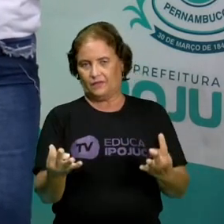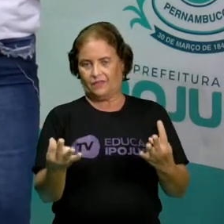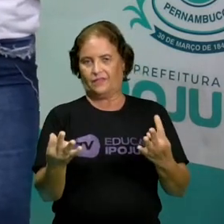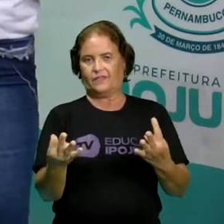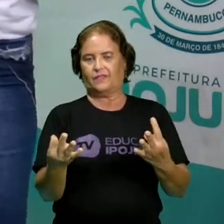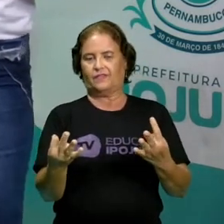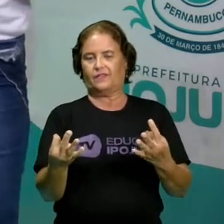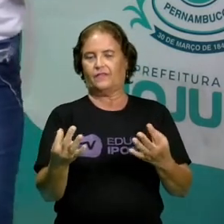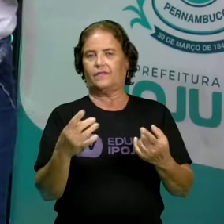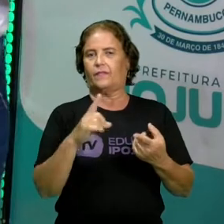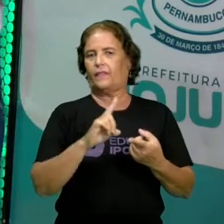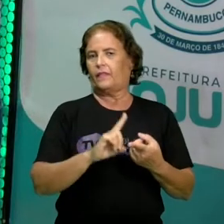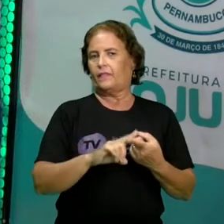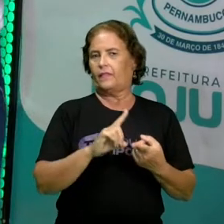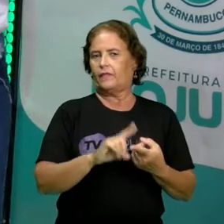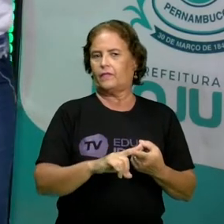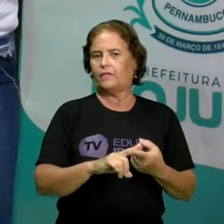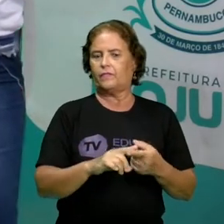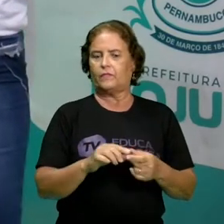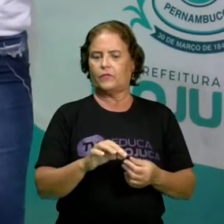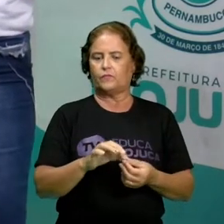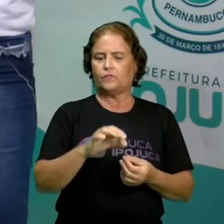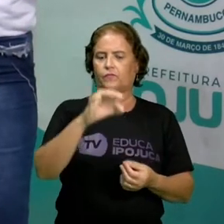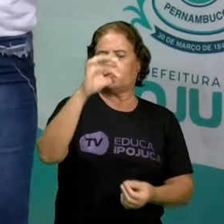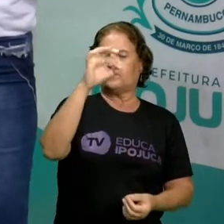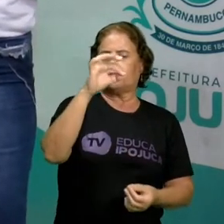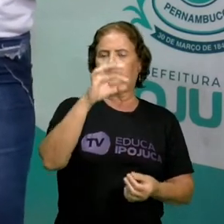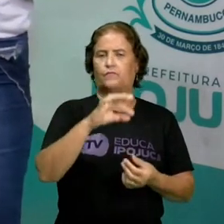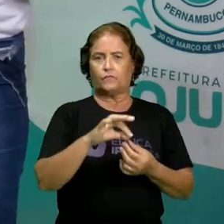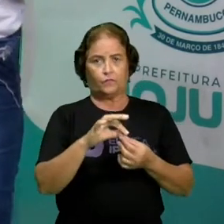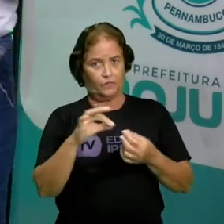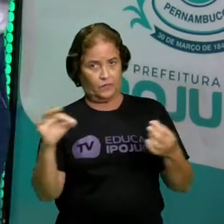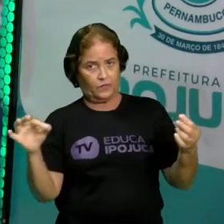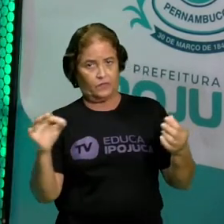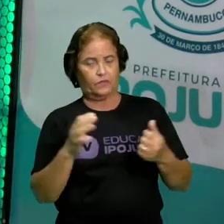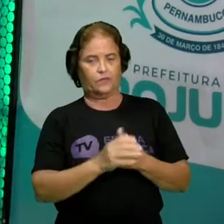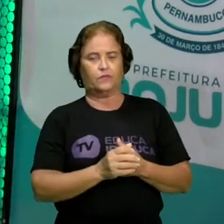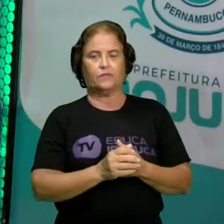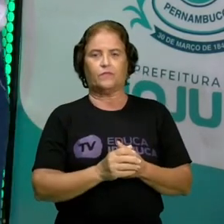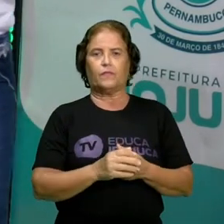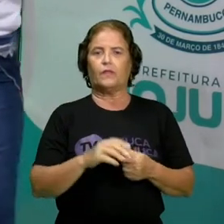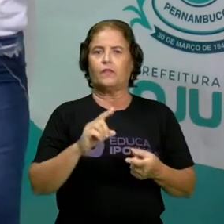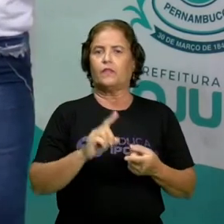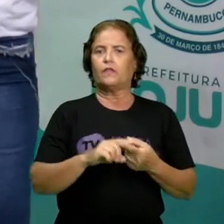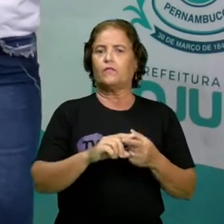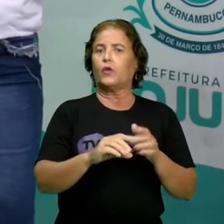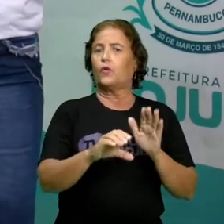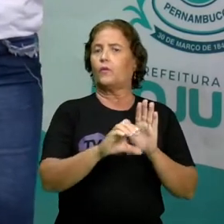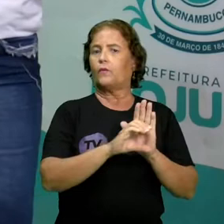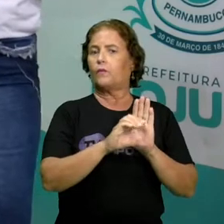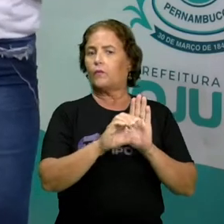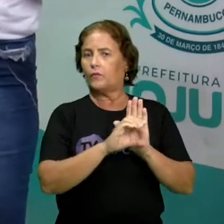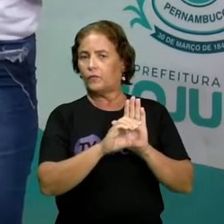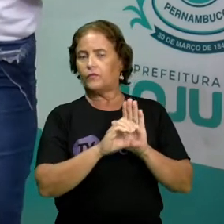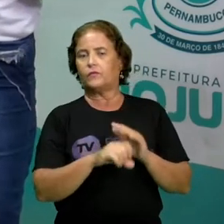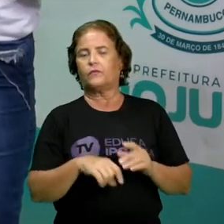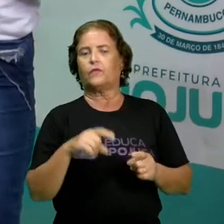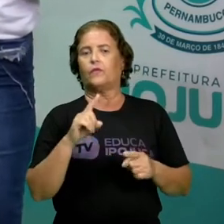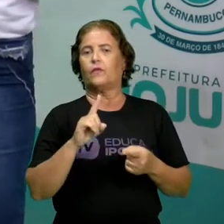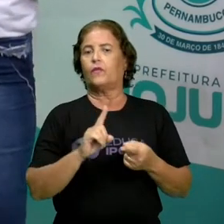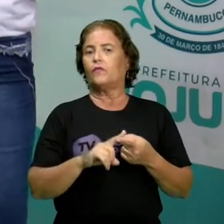podem representar medidas, eles podem representar códigos e podem